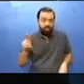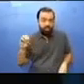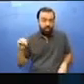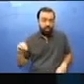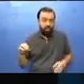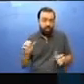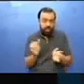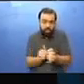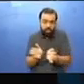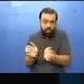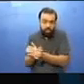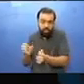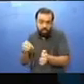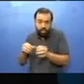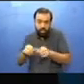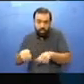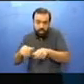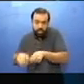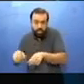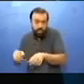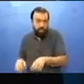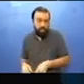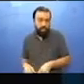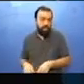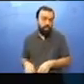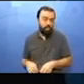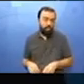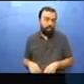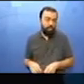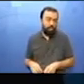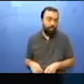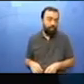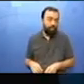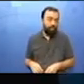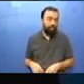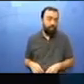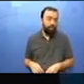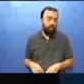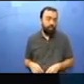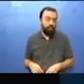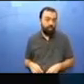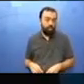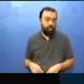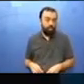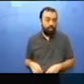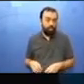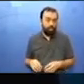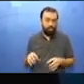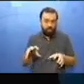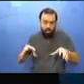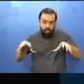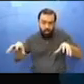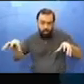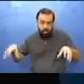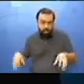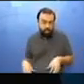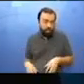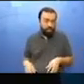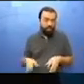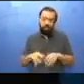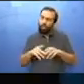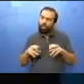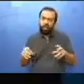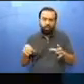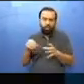cada período de desova, podem desovar 2.000, 4.000, algumas até 8.000 ninhos. Em cada ninho tem